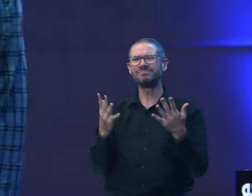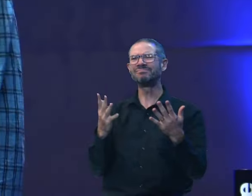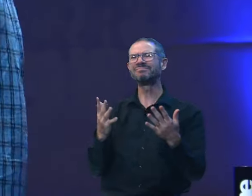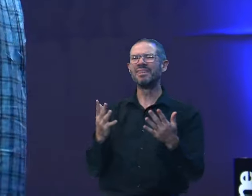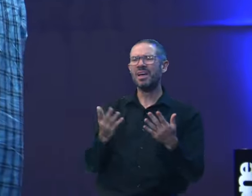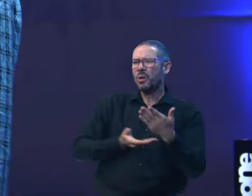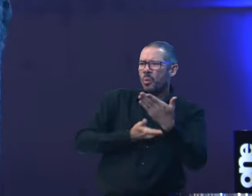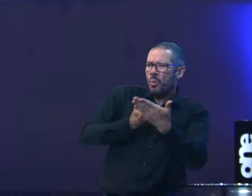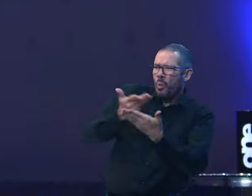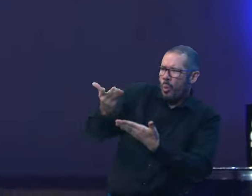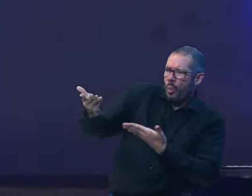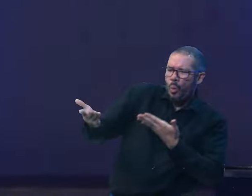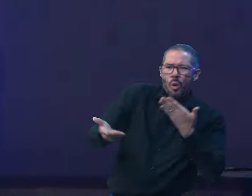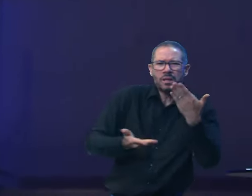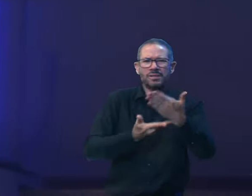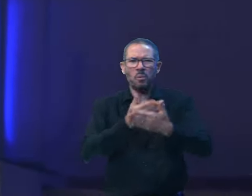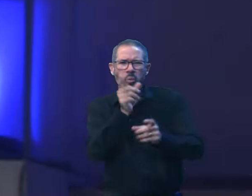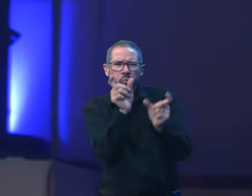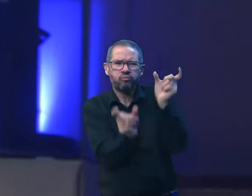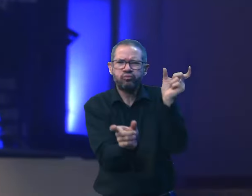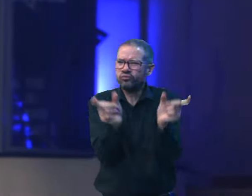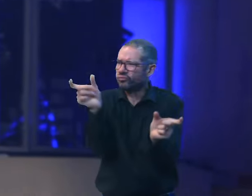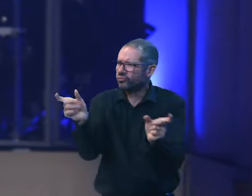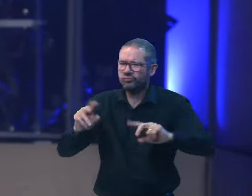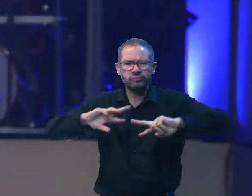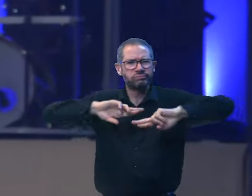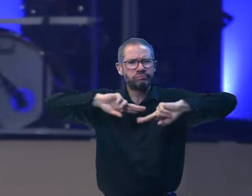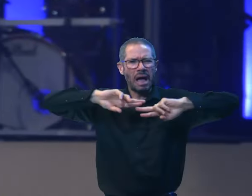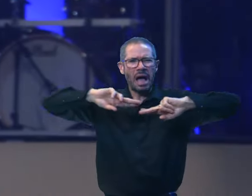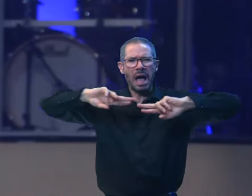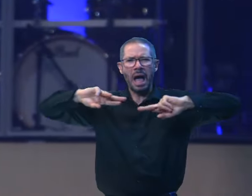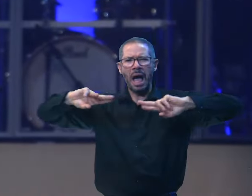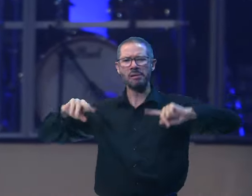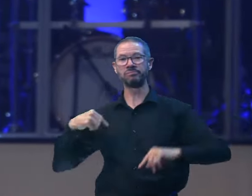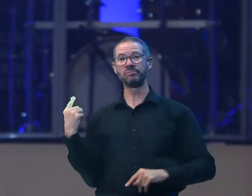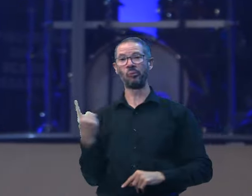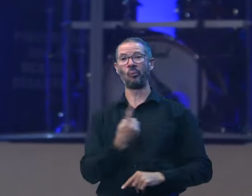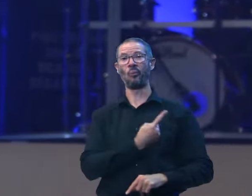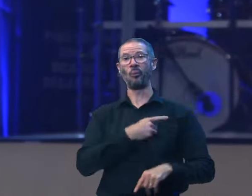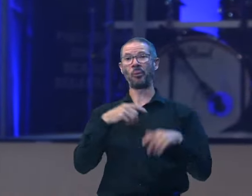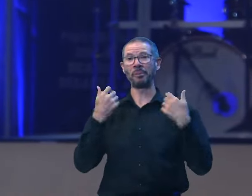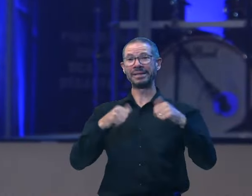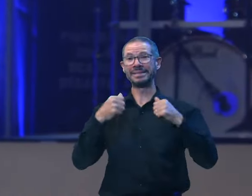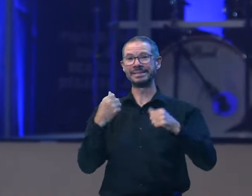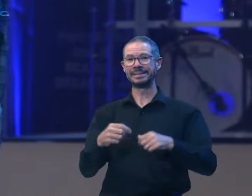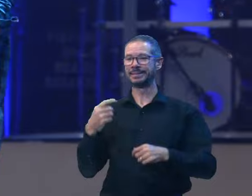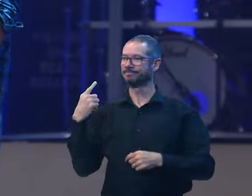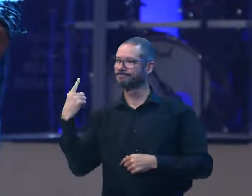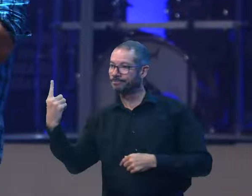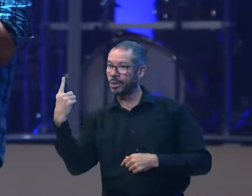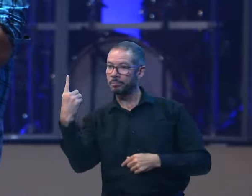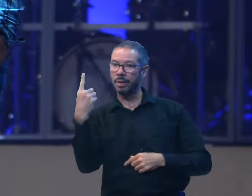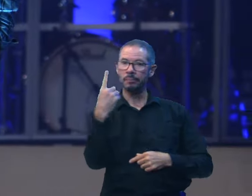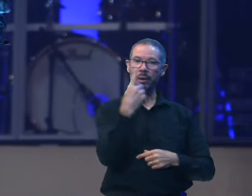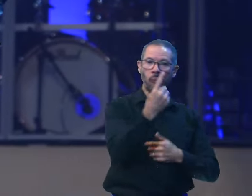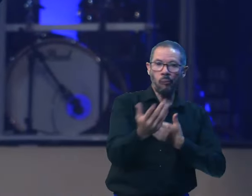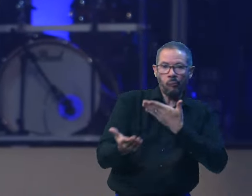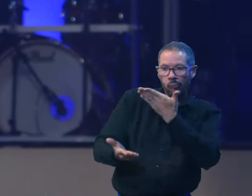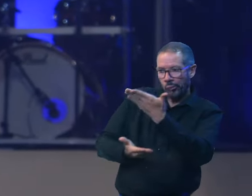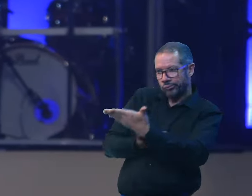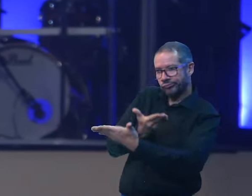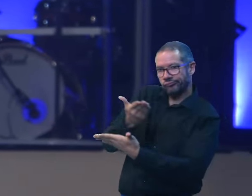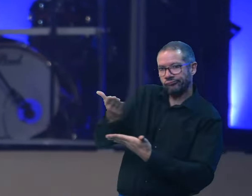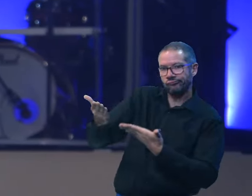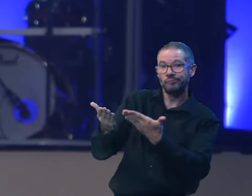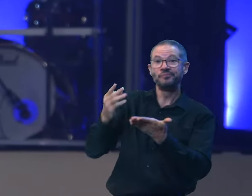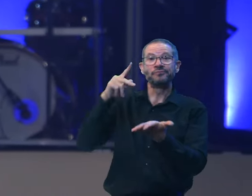essa relação de várias pessoas diferentes. Nós precisamos uns dos outros.